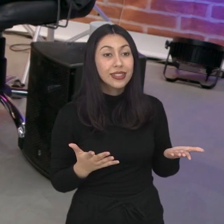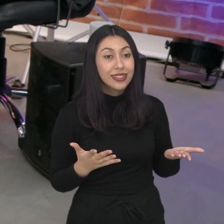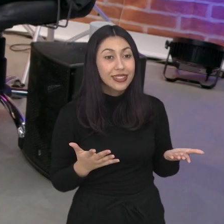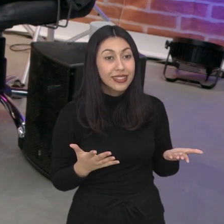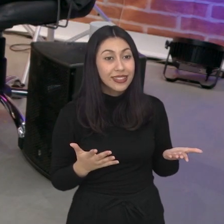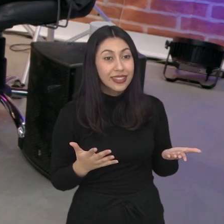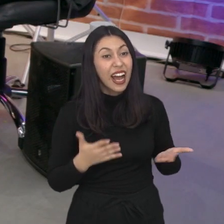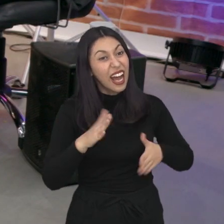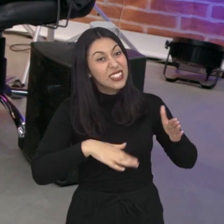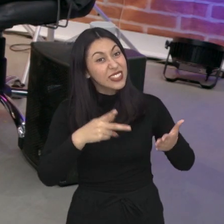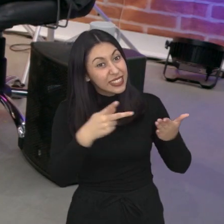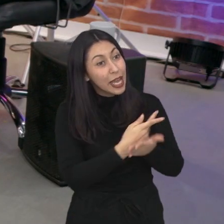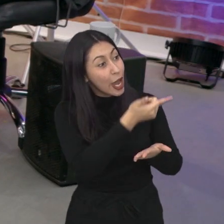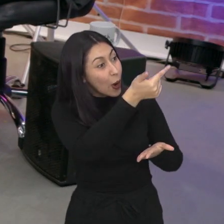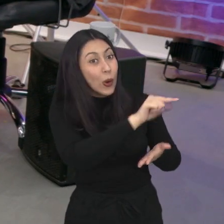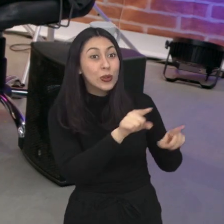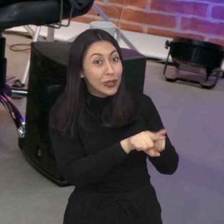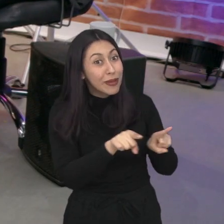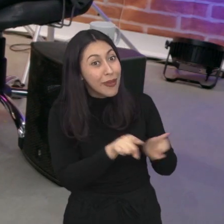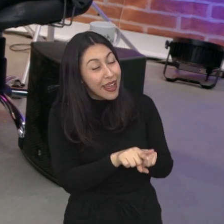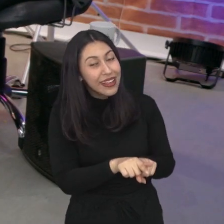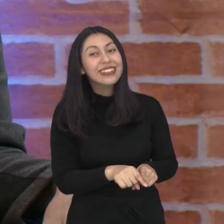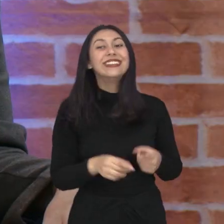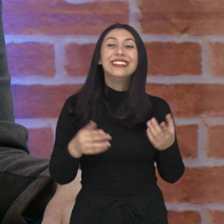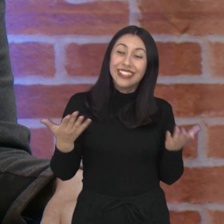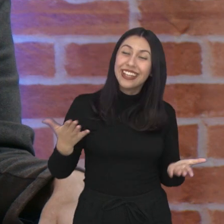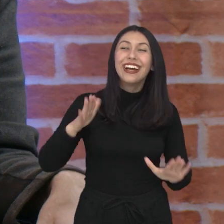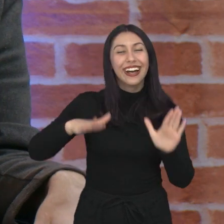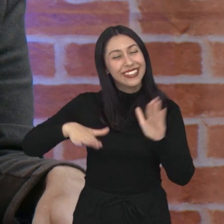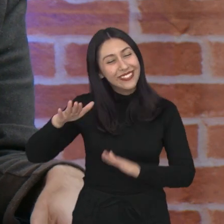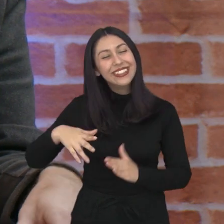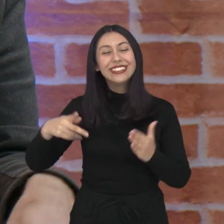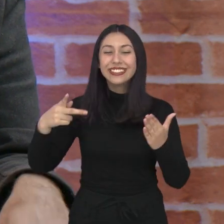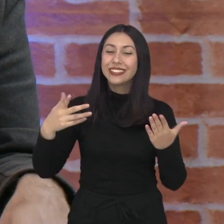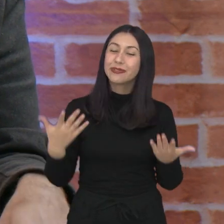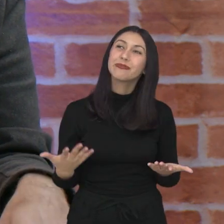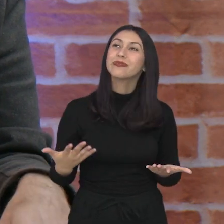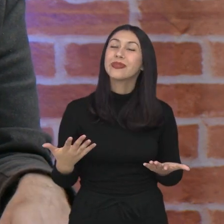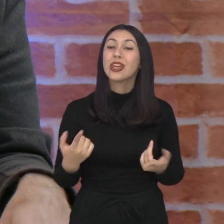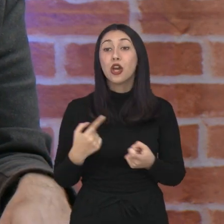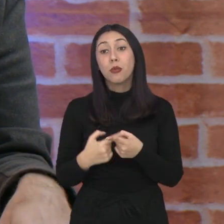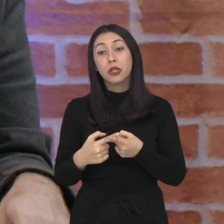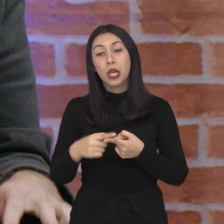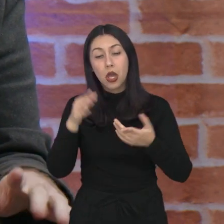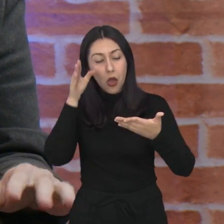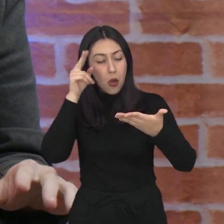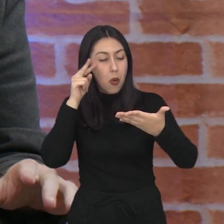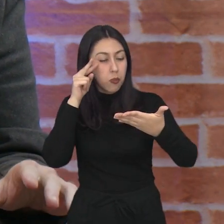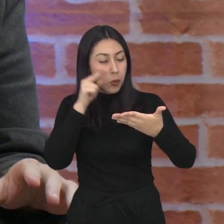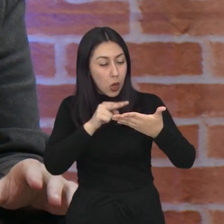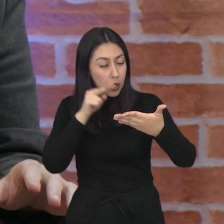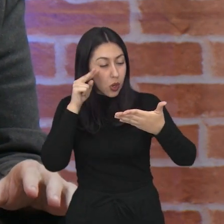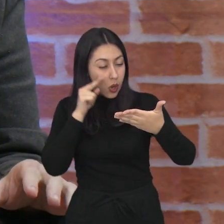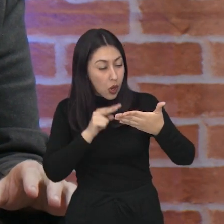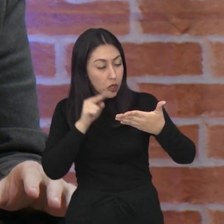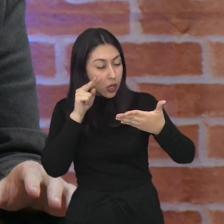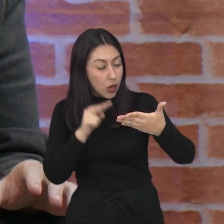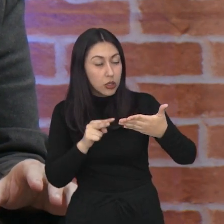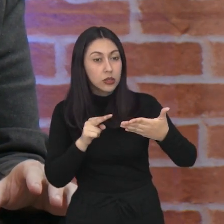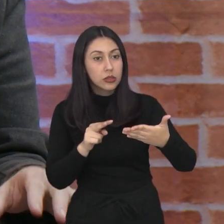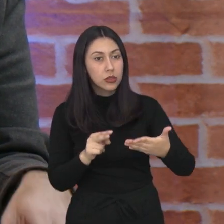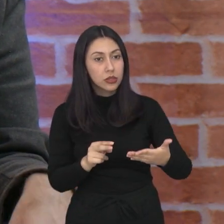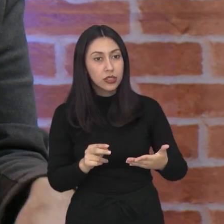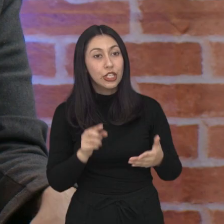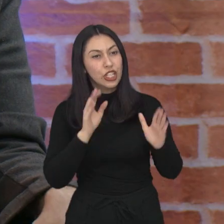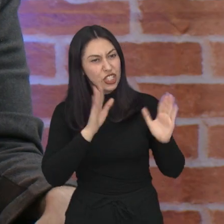Sim, eu também. Não, às vezes eu tenho porque você fica olhando tanto aquilo E